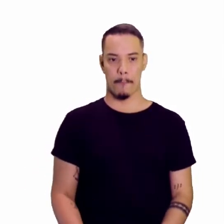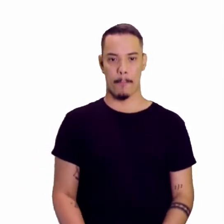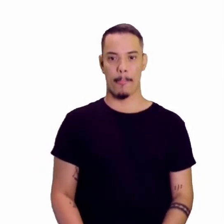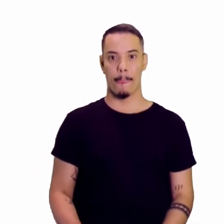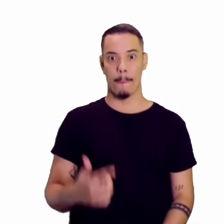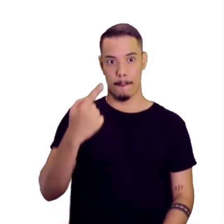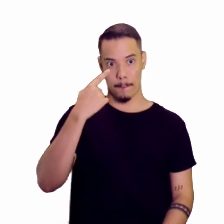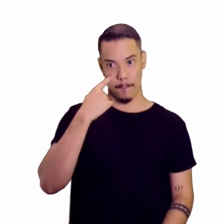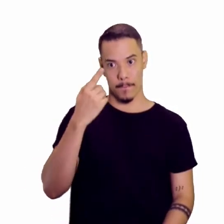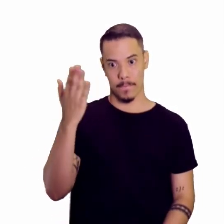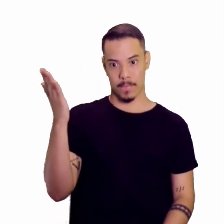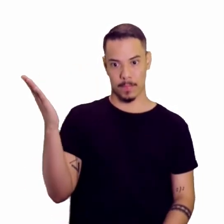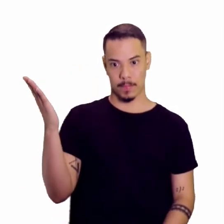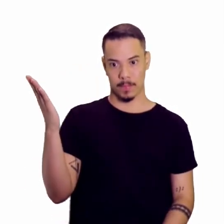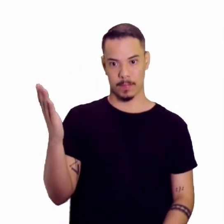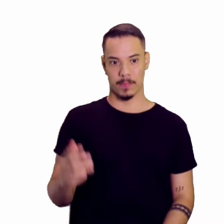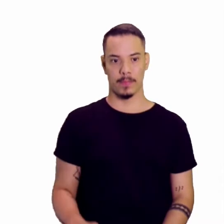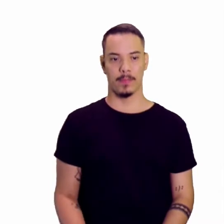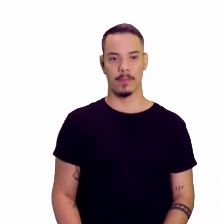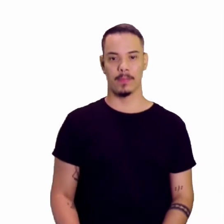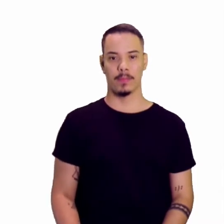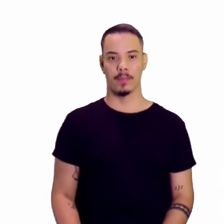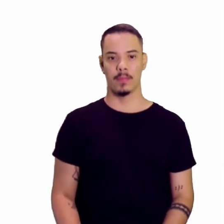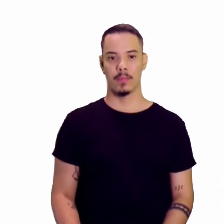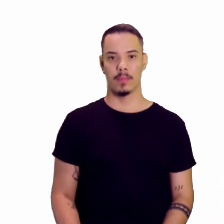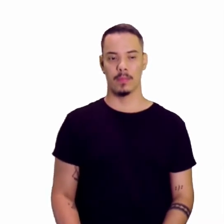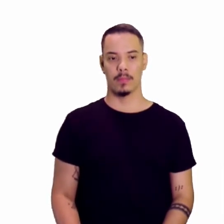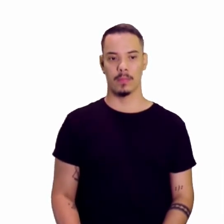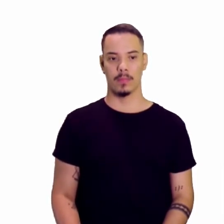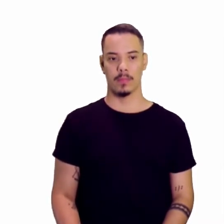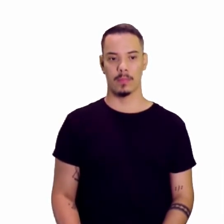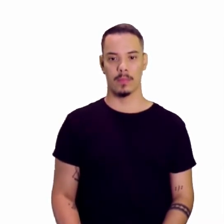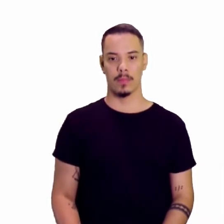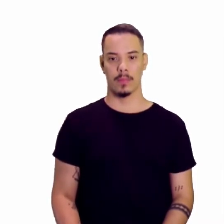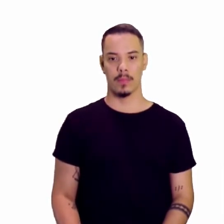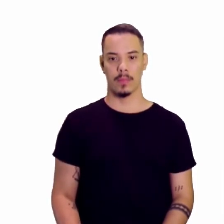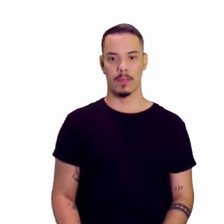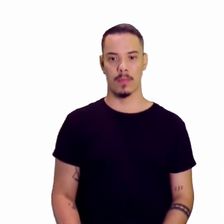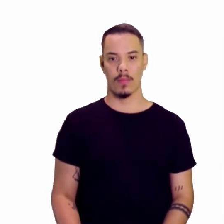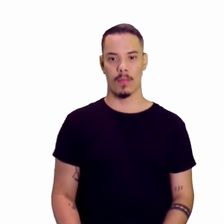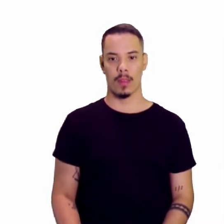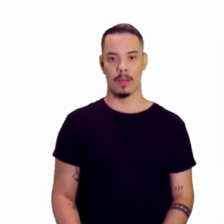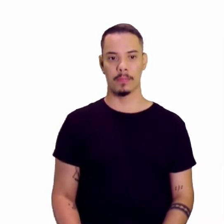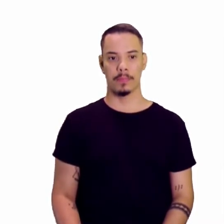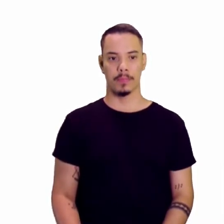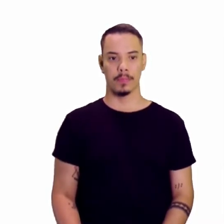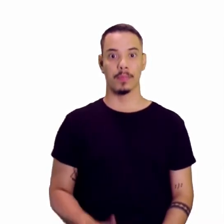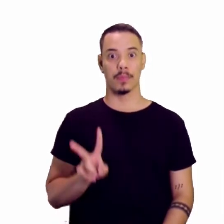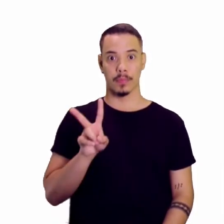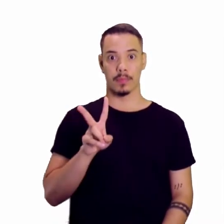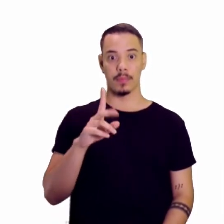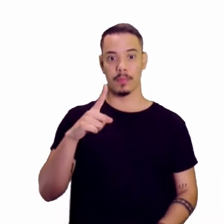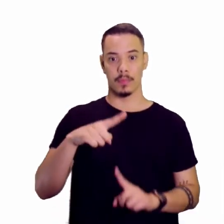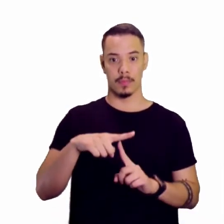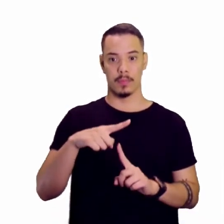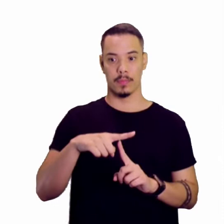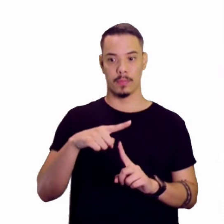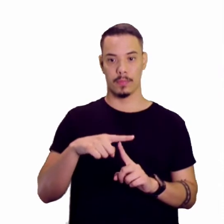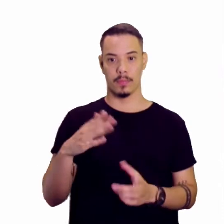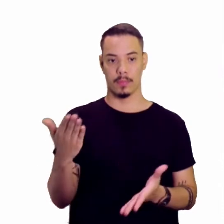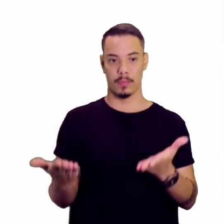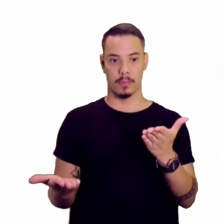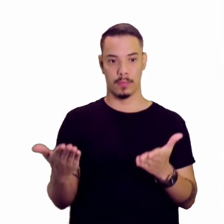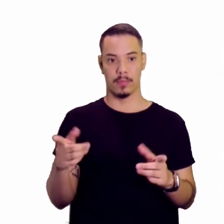ali, aí. ó, balancinha, certo? Tanto aquela lá de mola, que é um dinamômetro, na verdade, e tem a outra que é do equilíbrio, que está